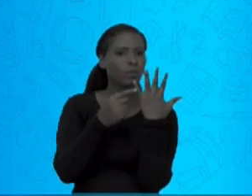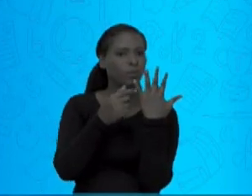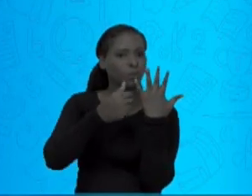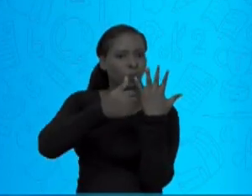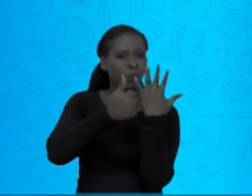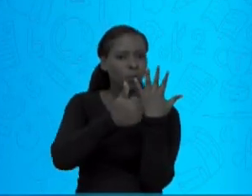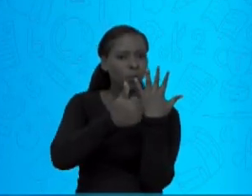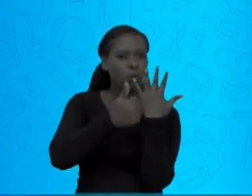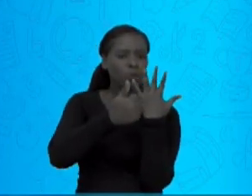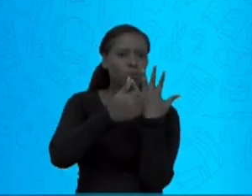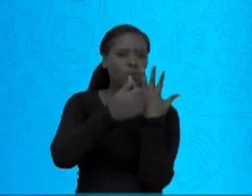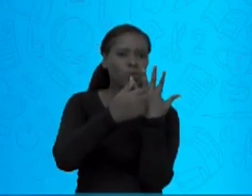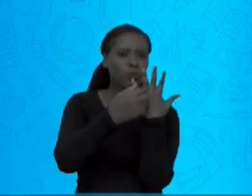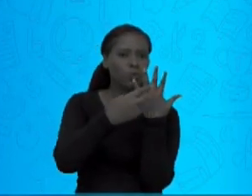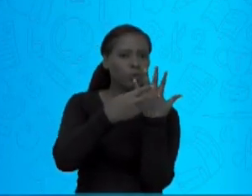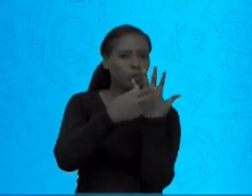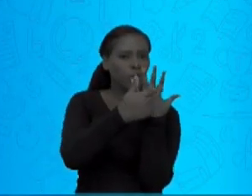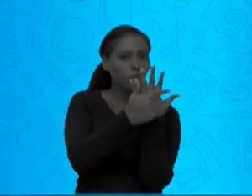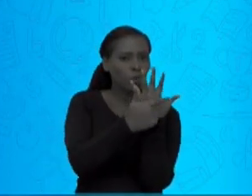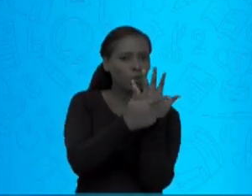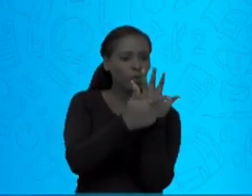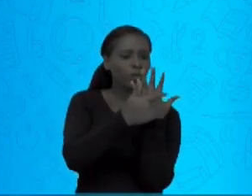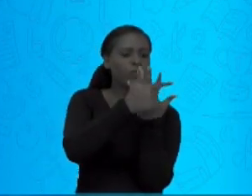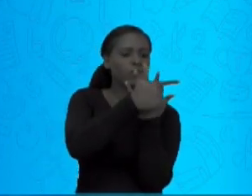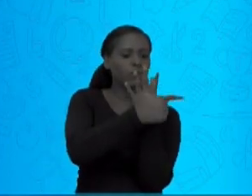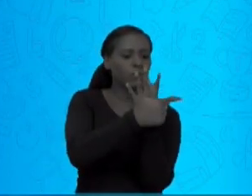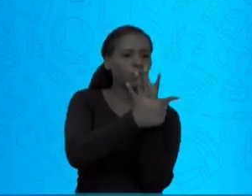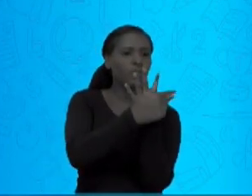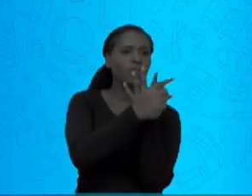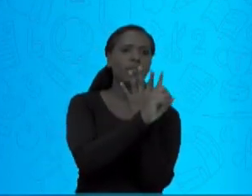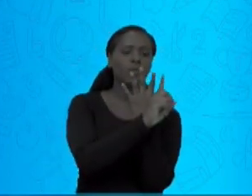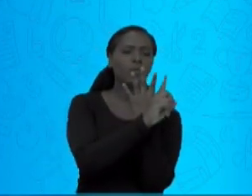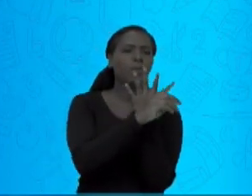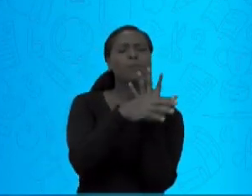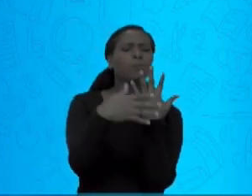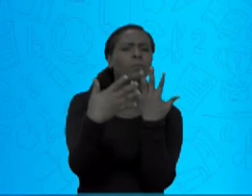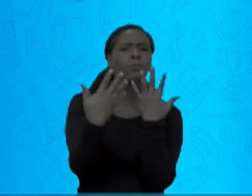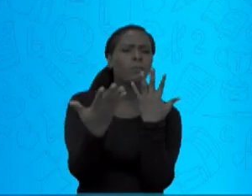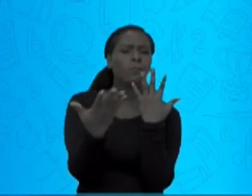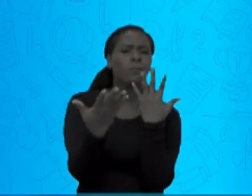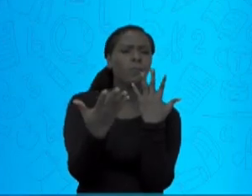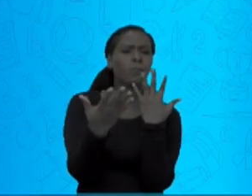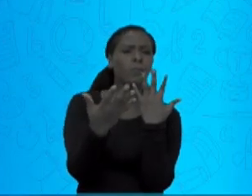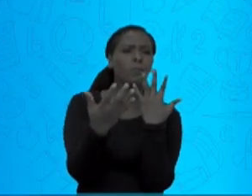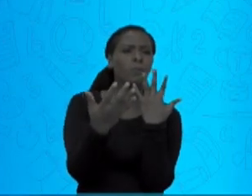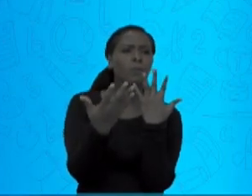2, 2 e 1. Então, formou que número?